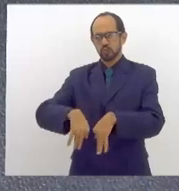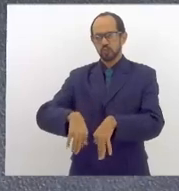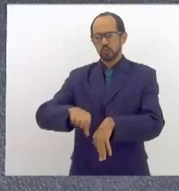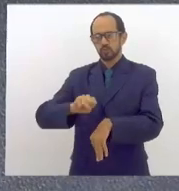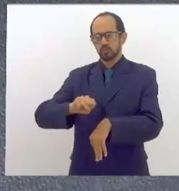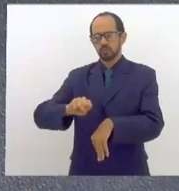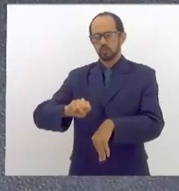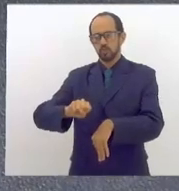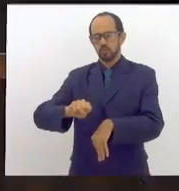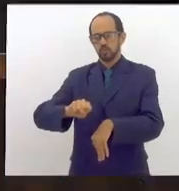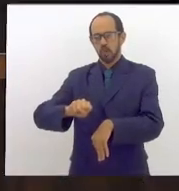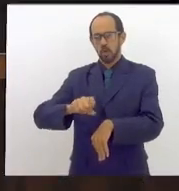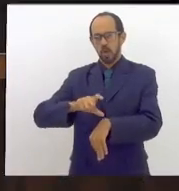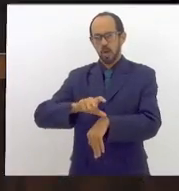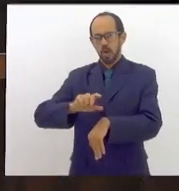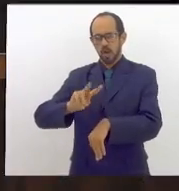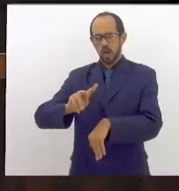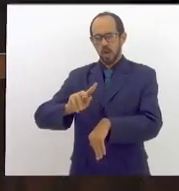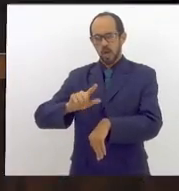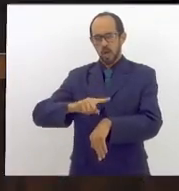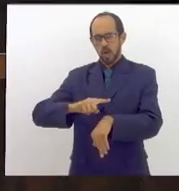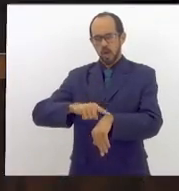18:53 minutos